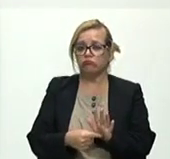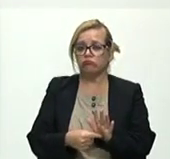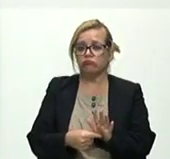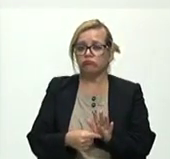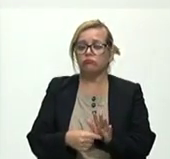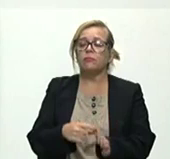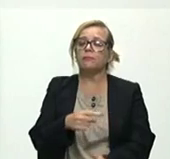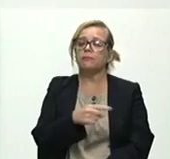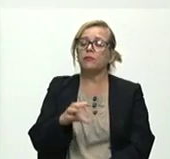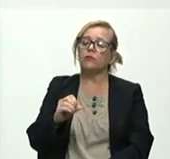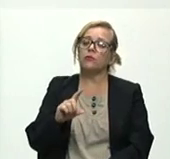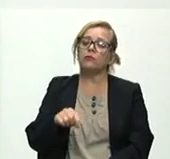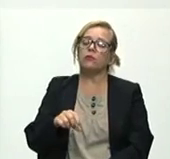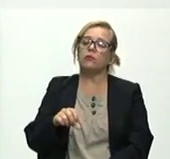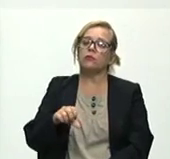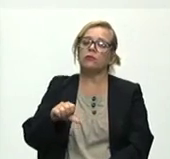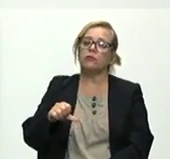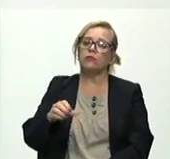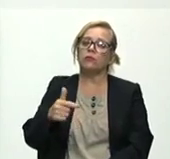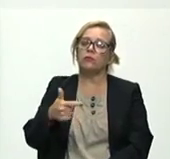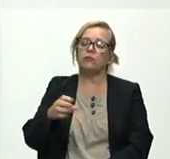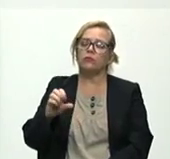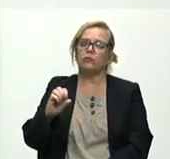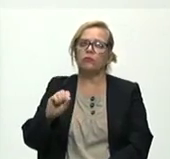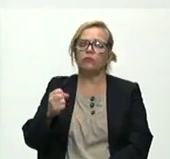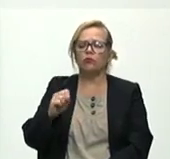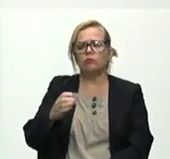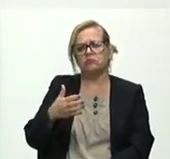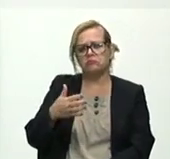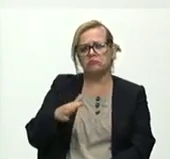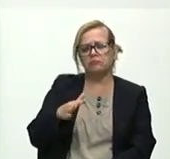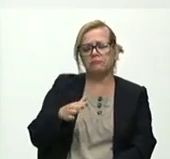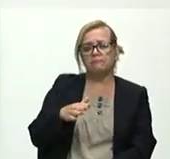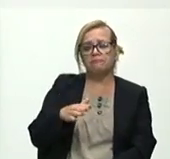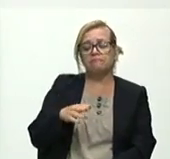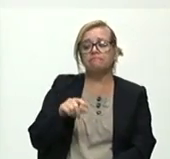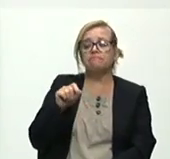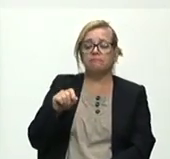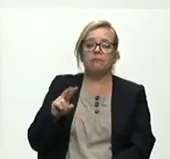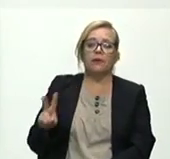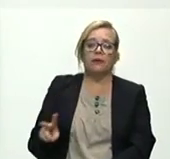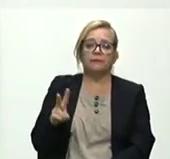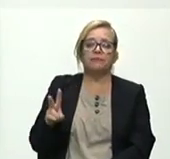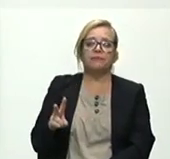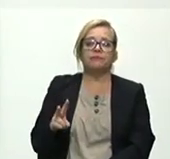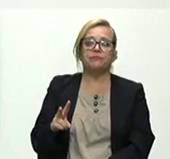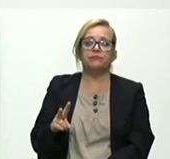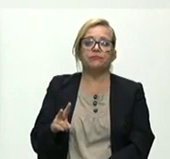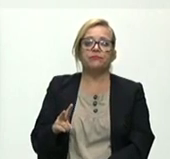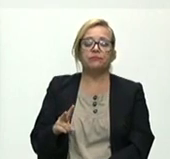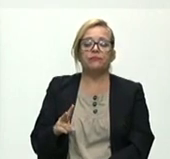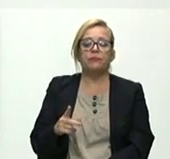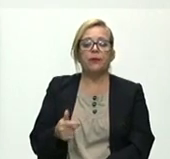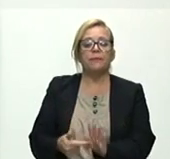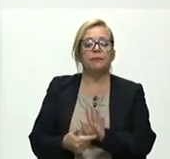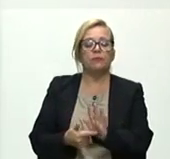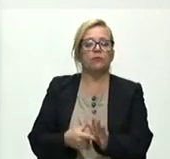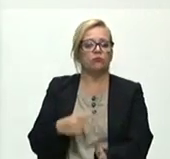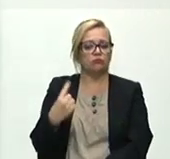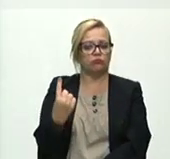é menos 0,928 aproximadamente. Esse é o valor que vai aparecer